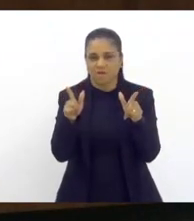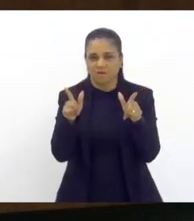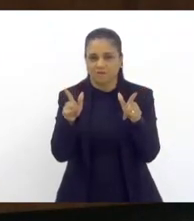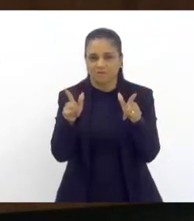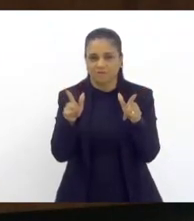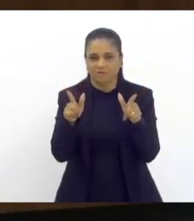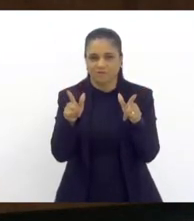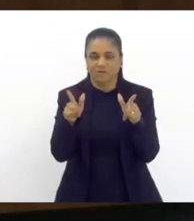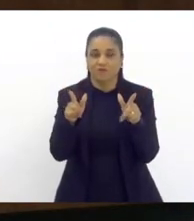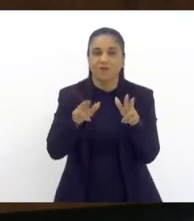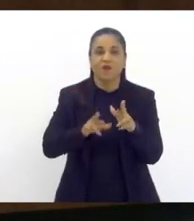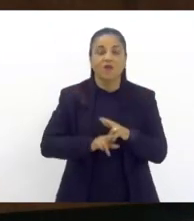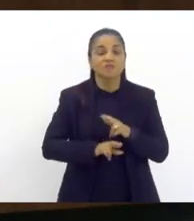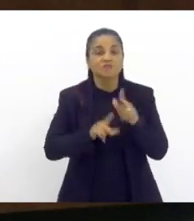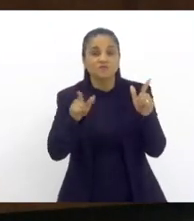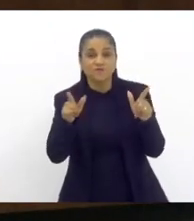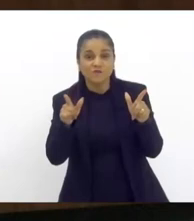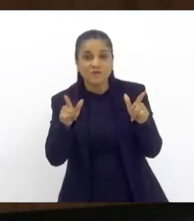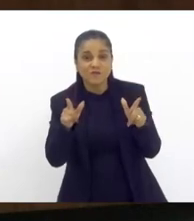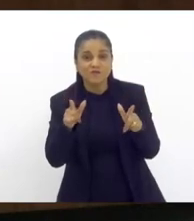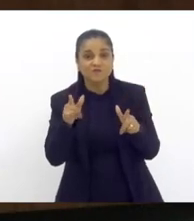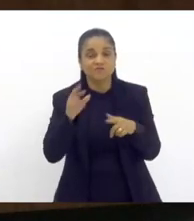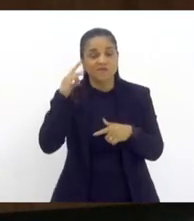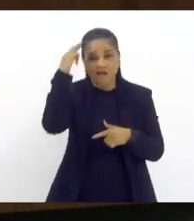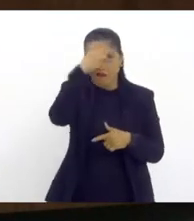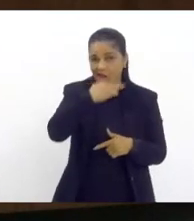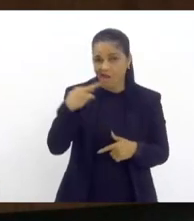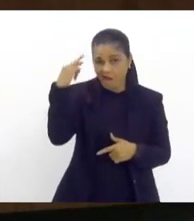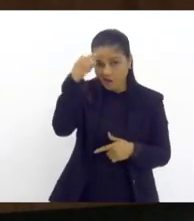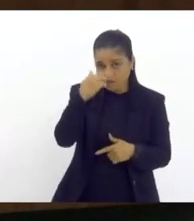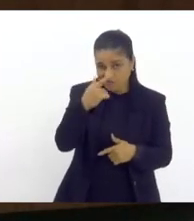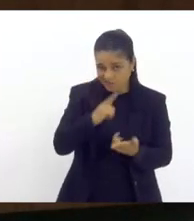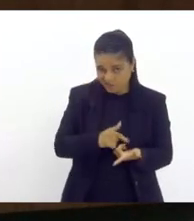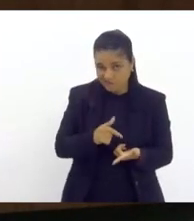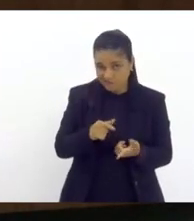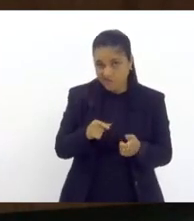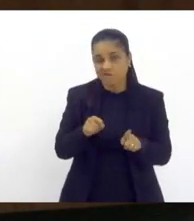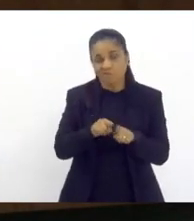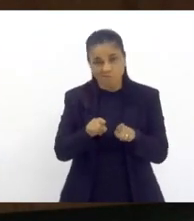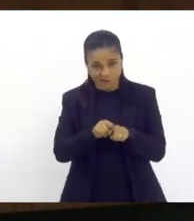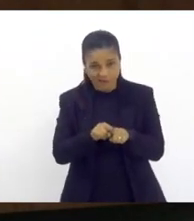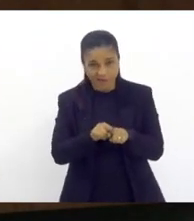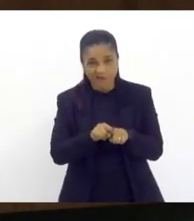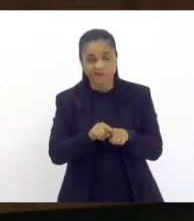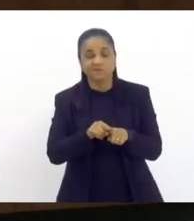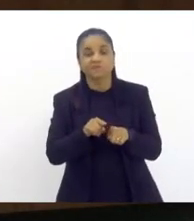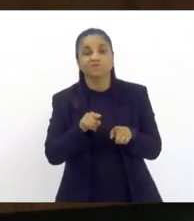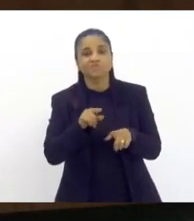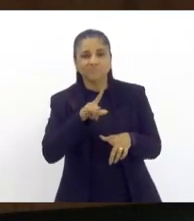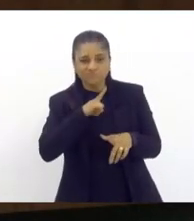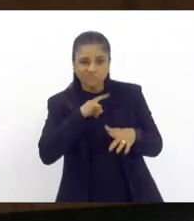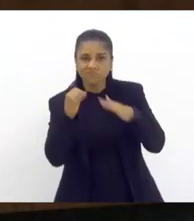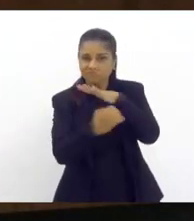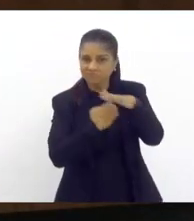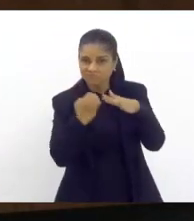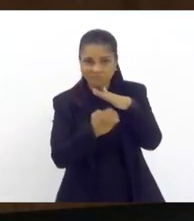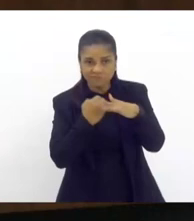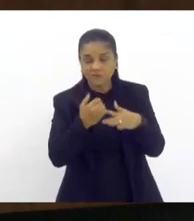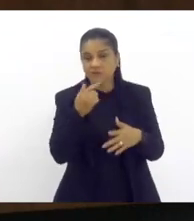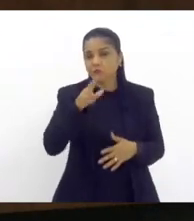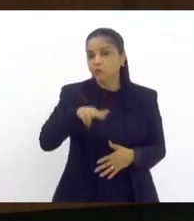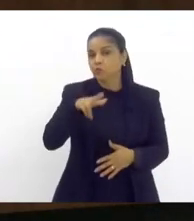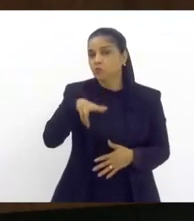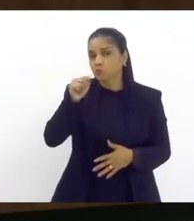do gênero ou seja em razão da raça. Como foi dito aqui, há empresas que nunca tiveram no